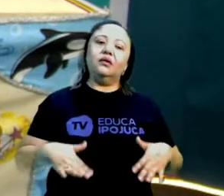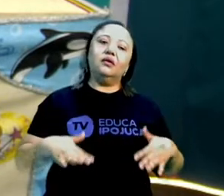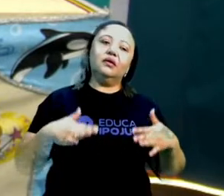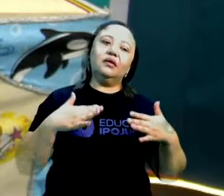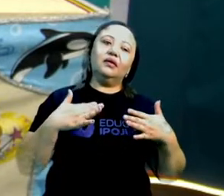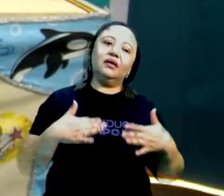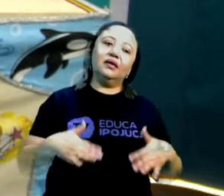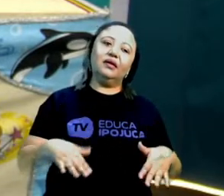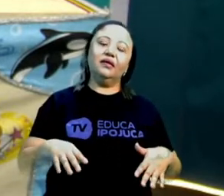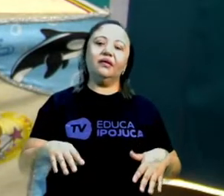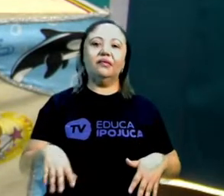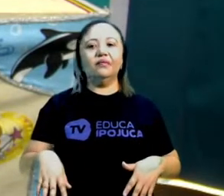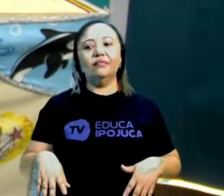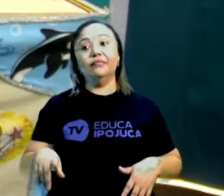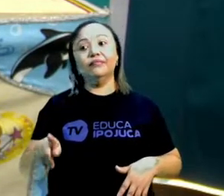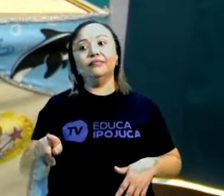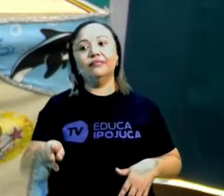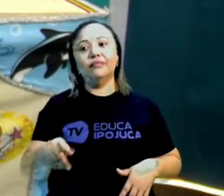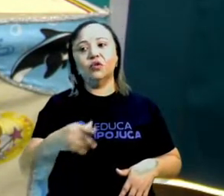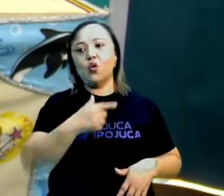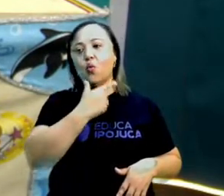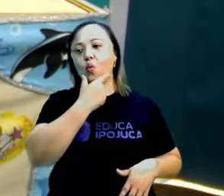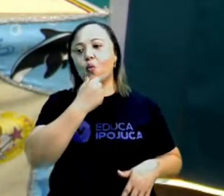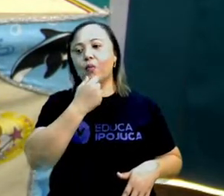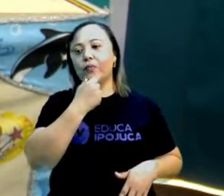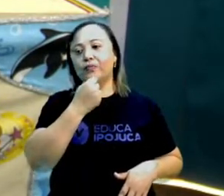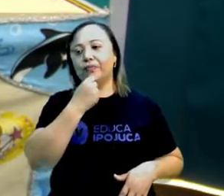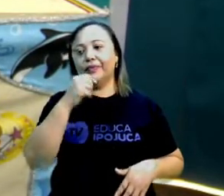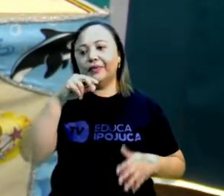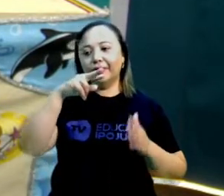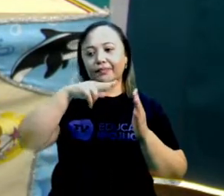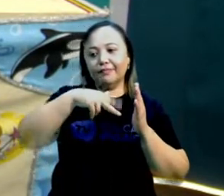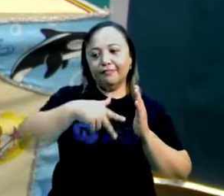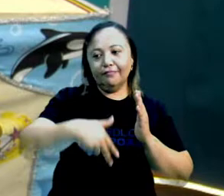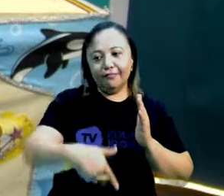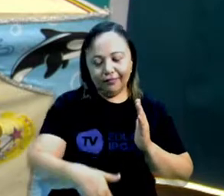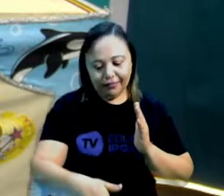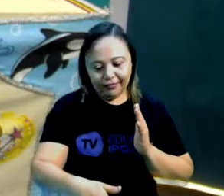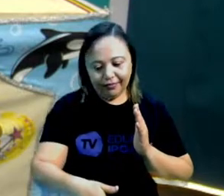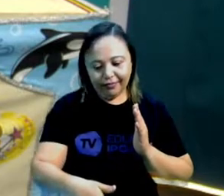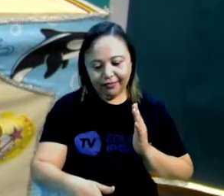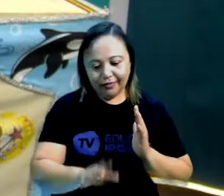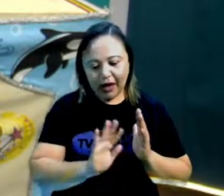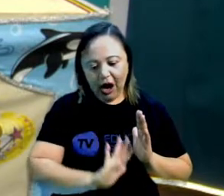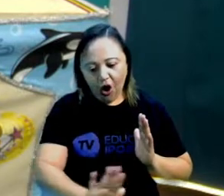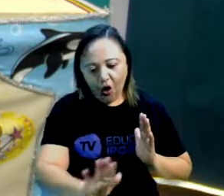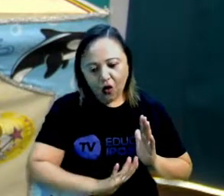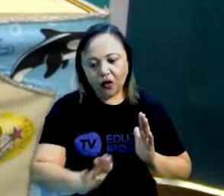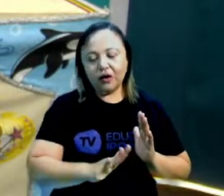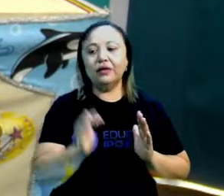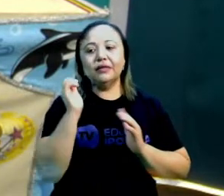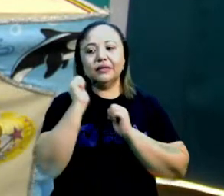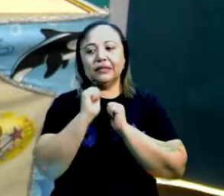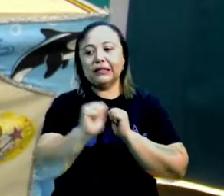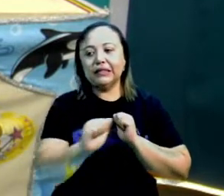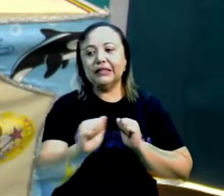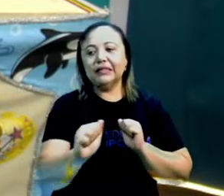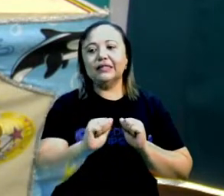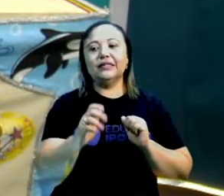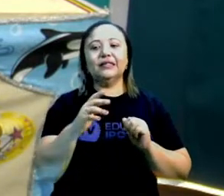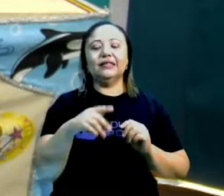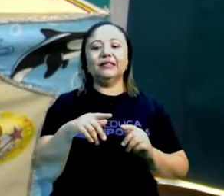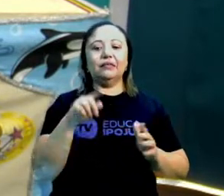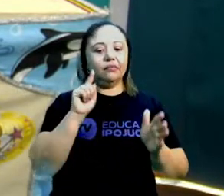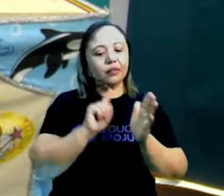despreocupado. Nisso, um dos marinheiros desce lá no porão, acorda Jonas